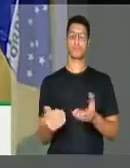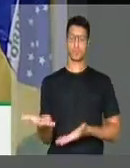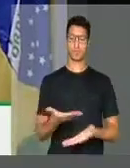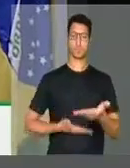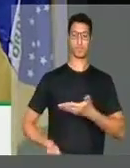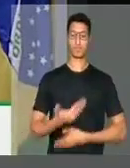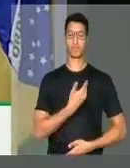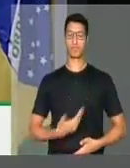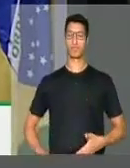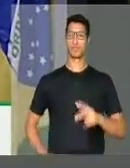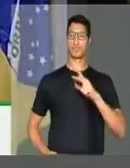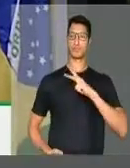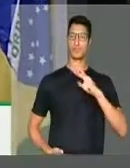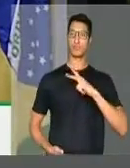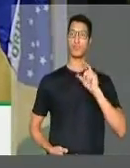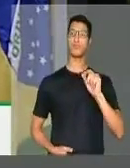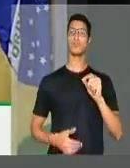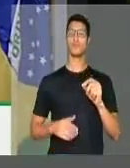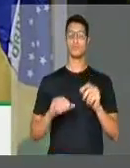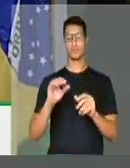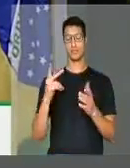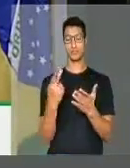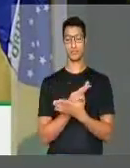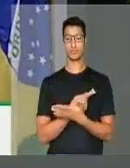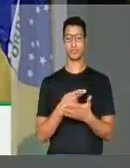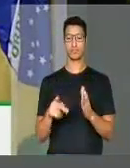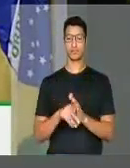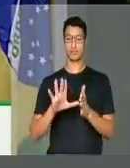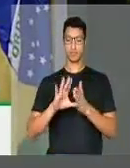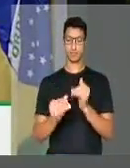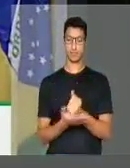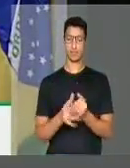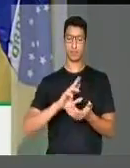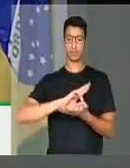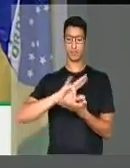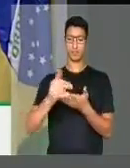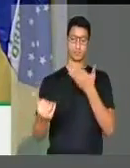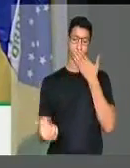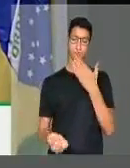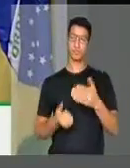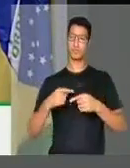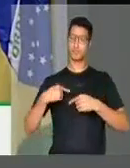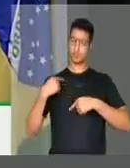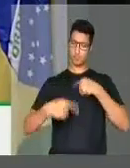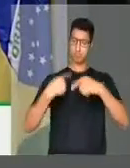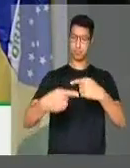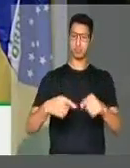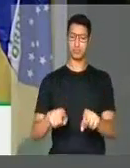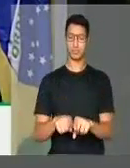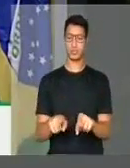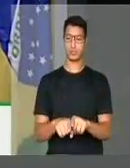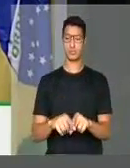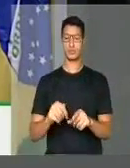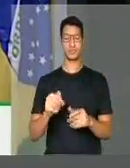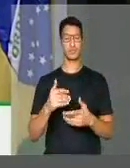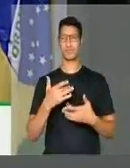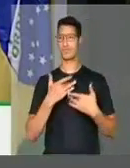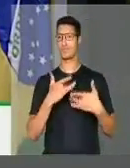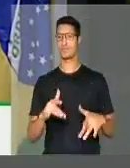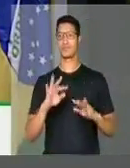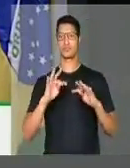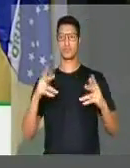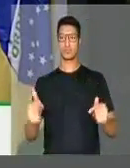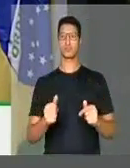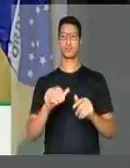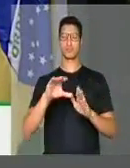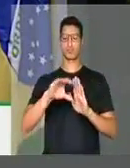nas relações público-privadas, que ocasionou a corrupção de forma acelerada e desconforme